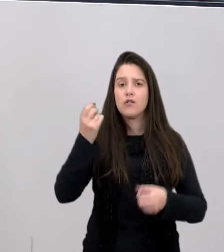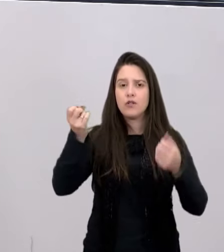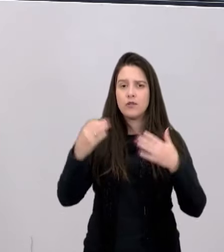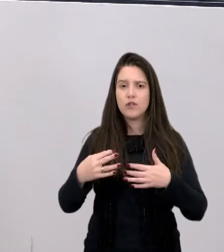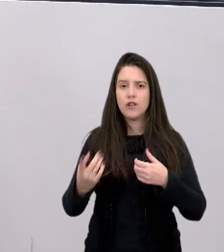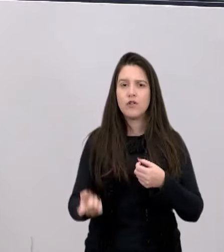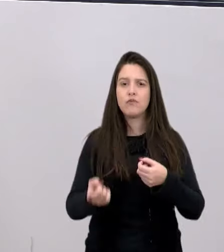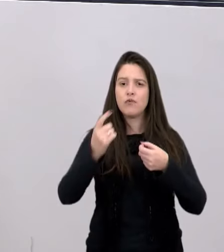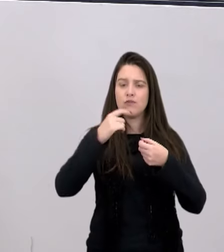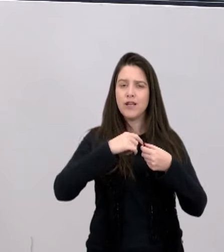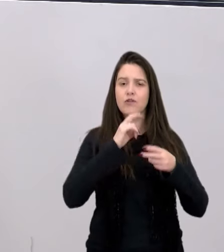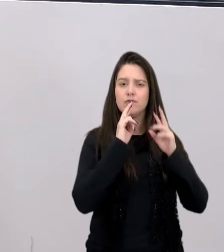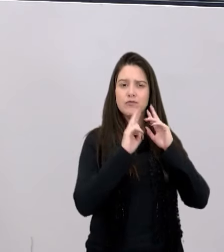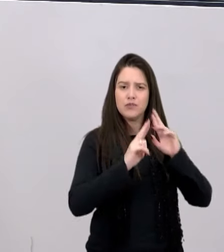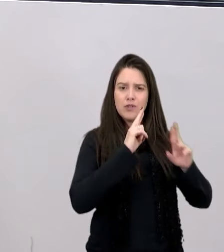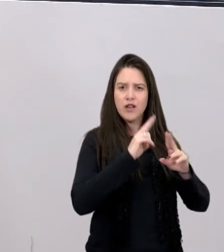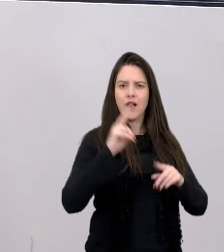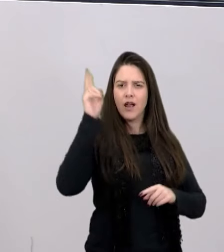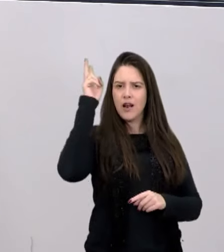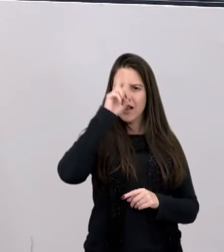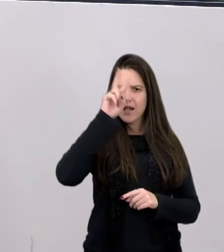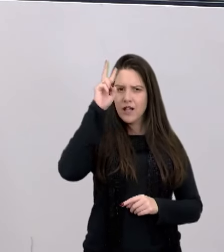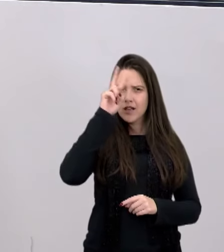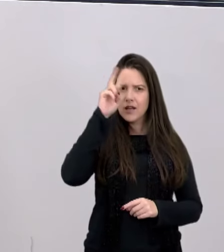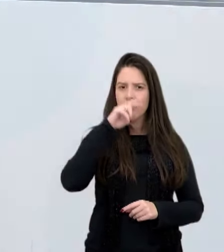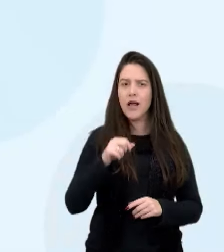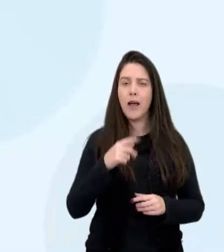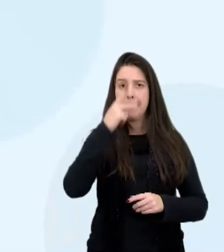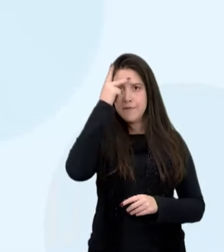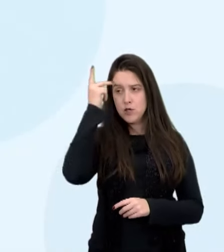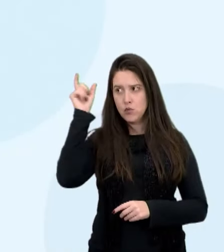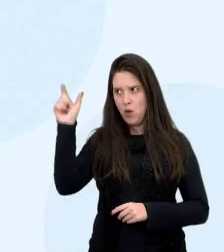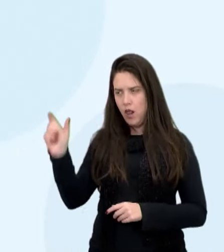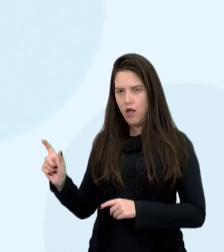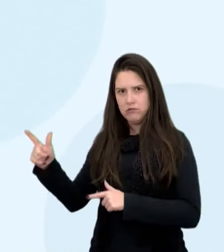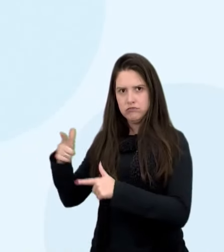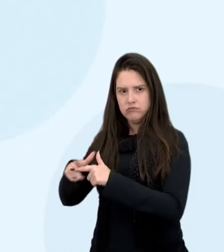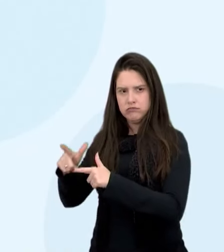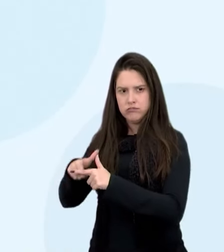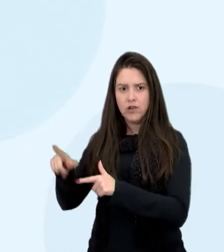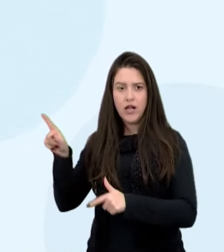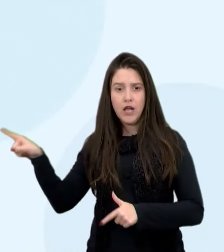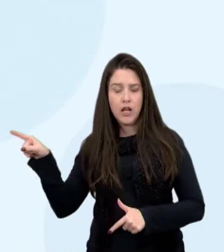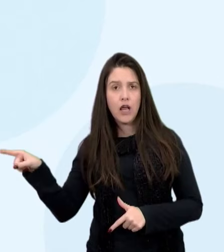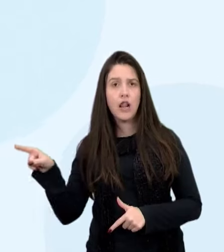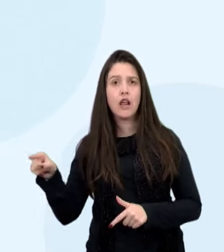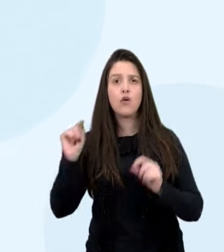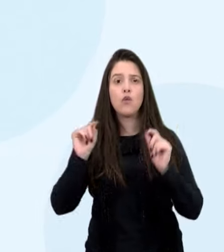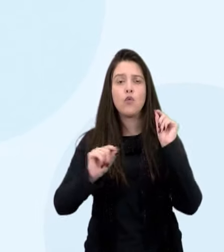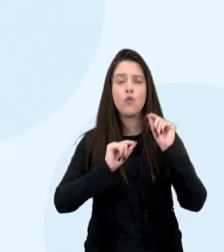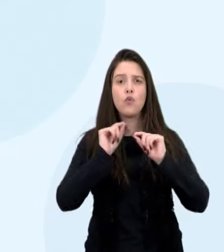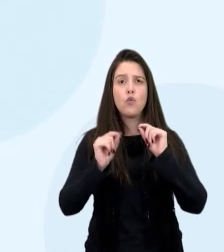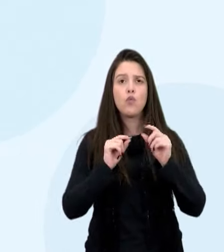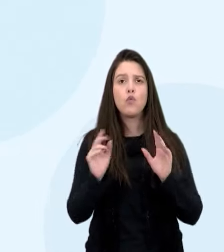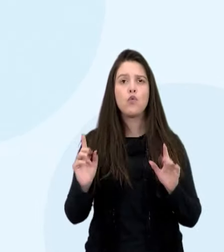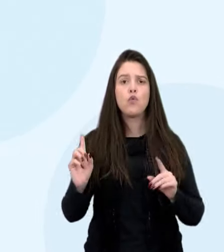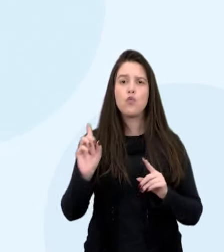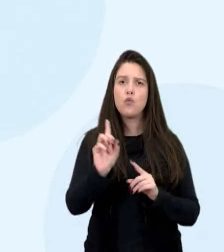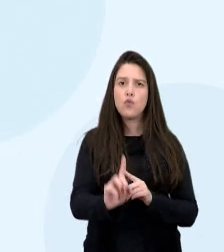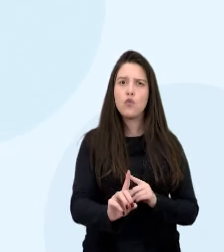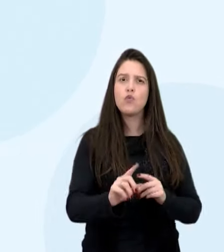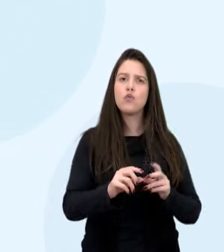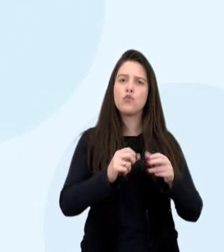os resultados do exame da nossa paciente. Ela falou do diabetes tipo 2, que estaria mais envolvido nas questões